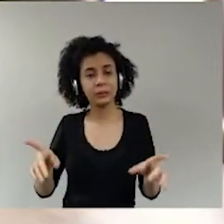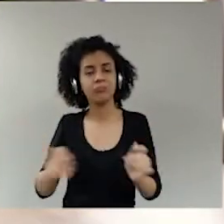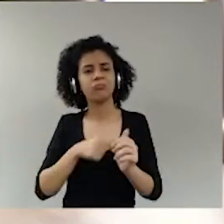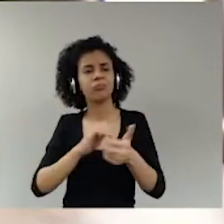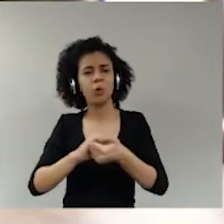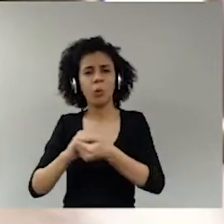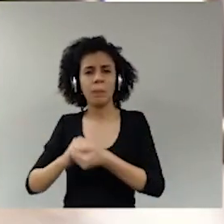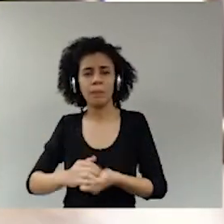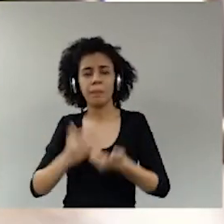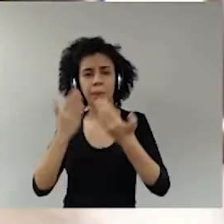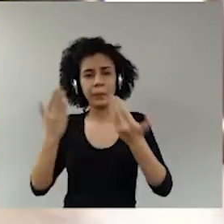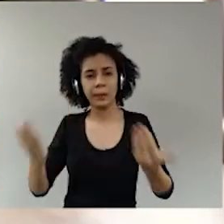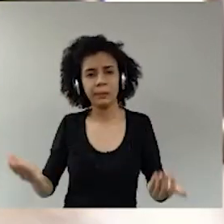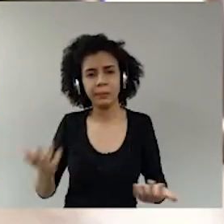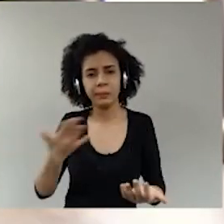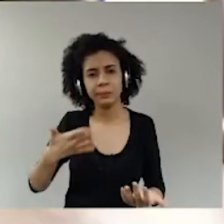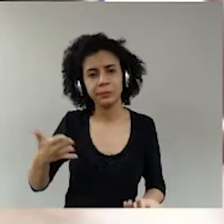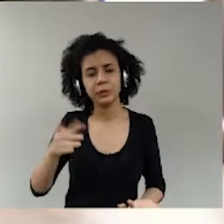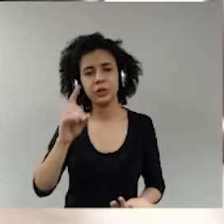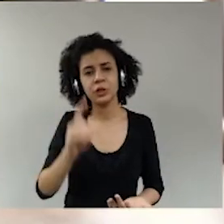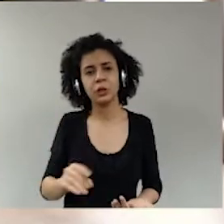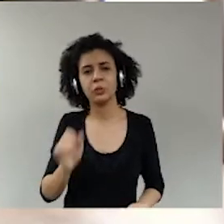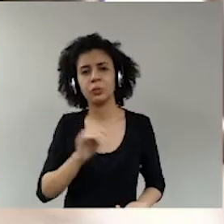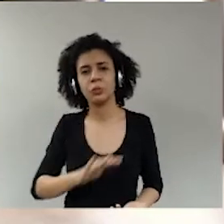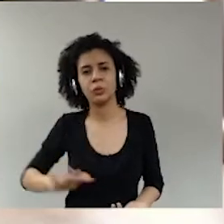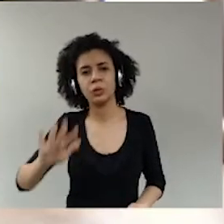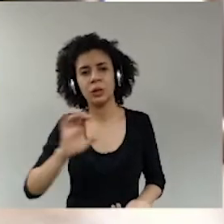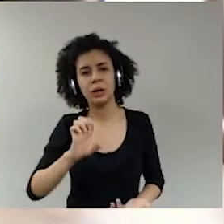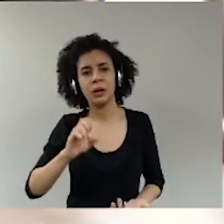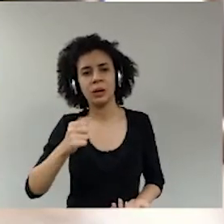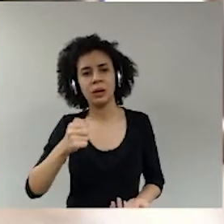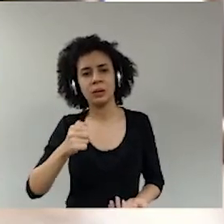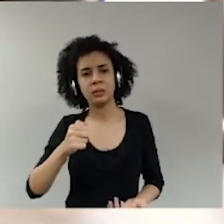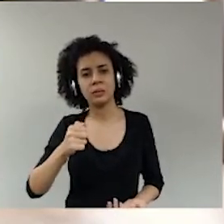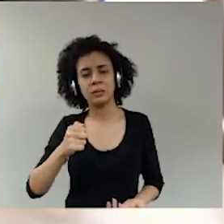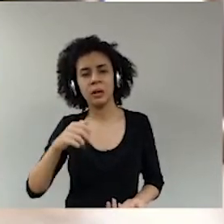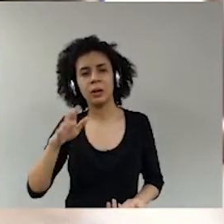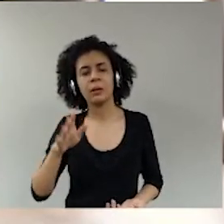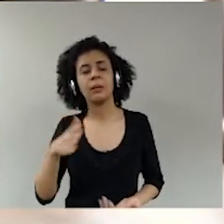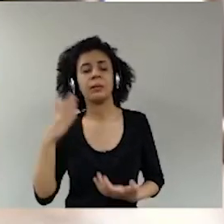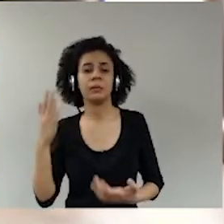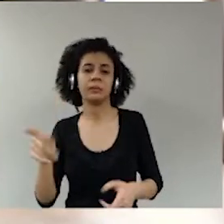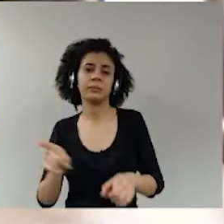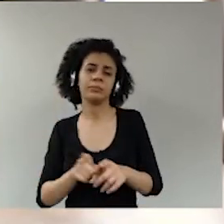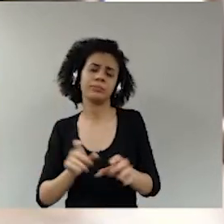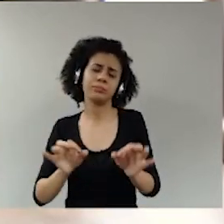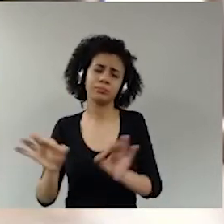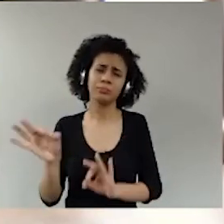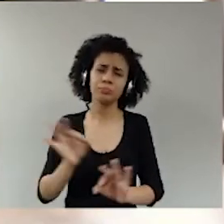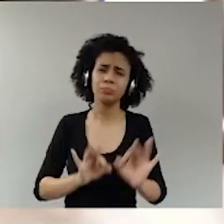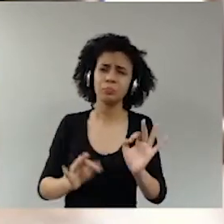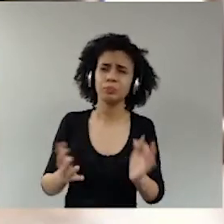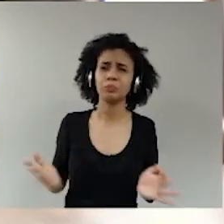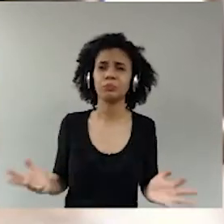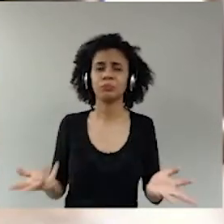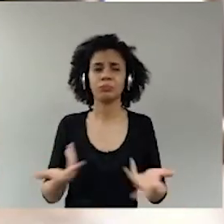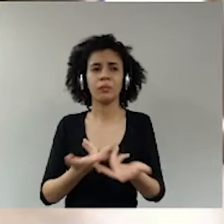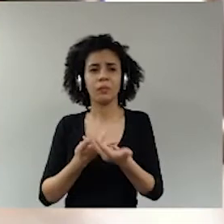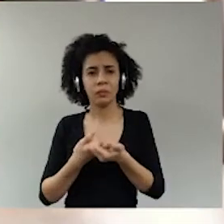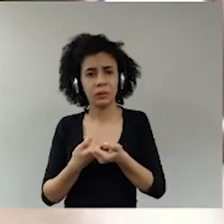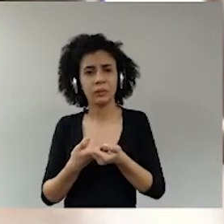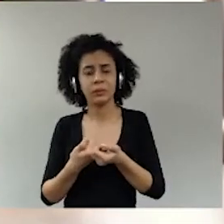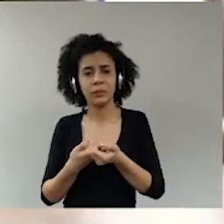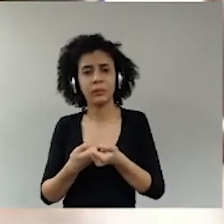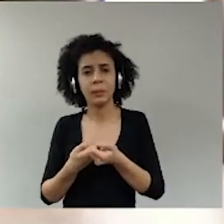Simonetti, e o diretor-geral da ESA Nacional, Rony Preus, pela organização do evento, um evento que